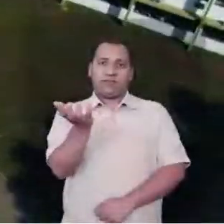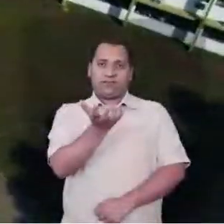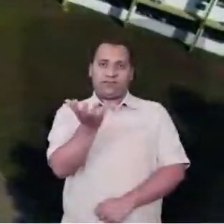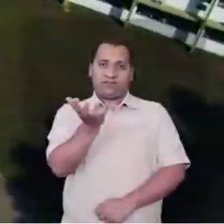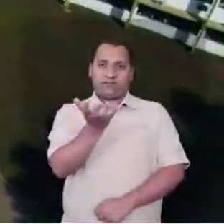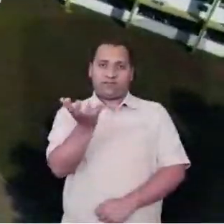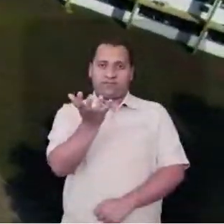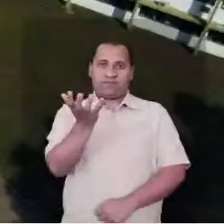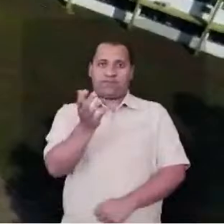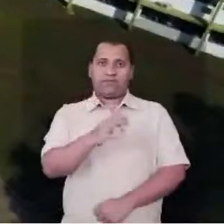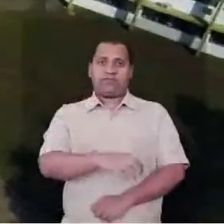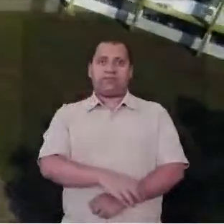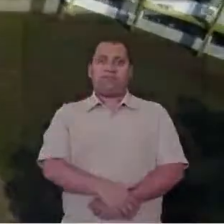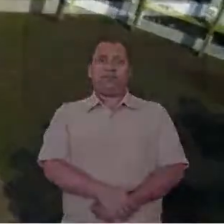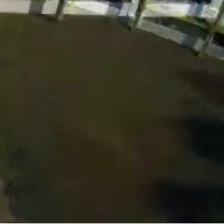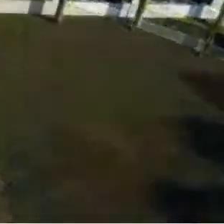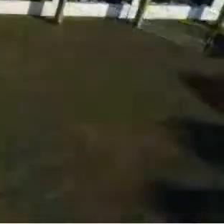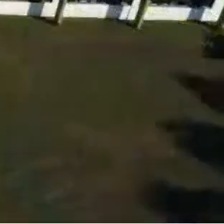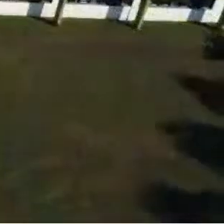Caçapava do Sul.